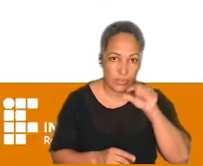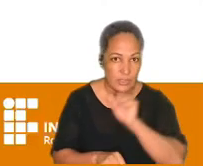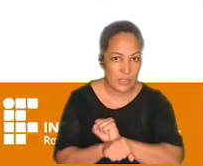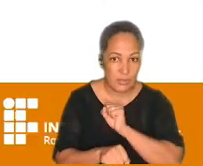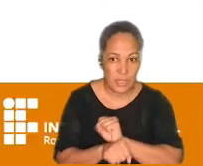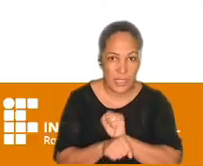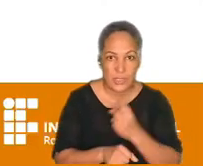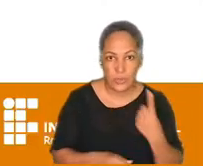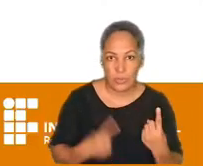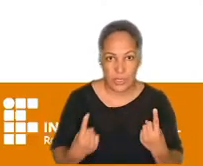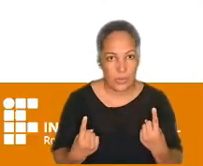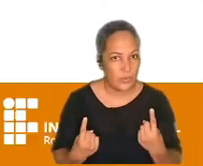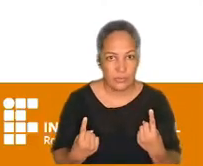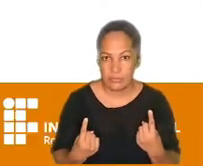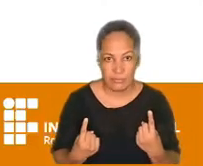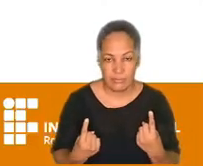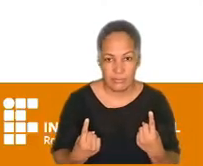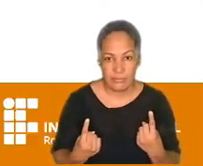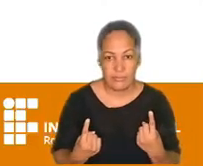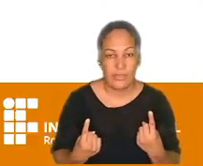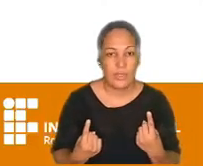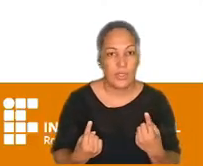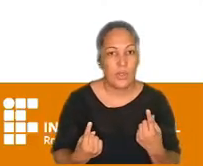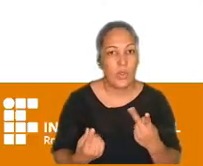não é para vocês pararem de fazer 1 para 1 lá no